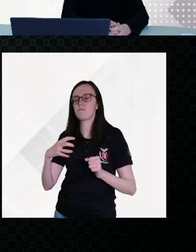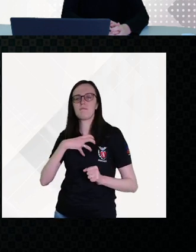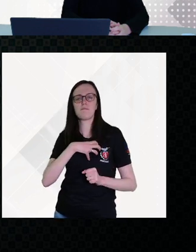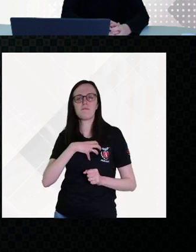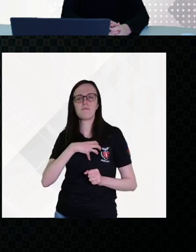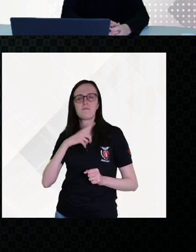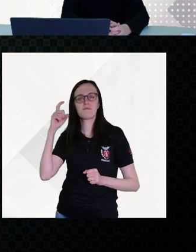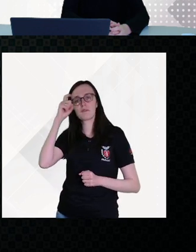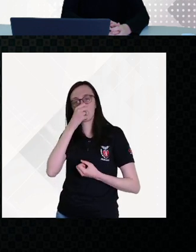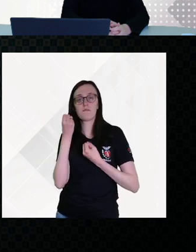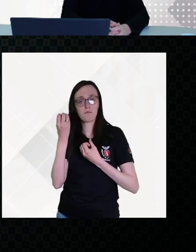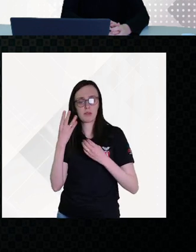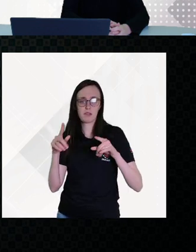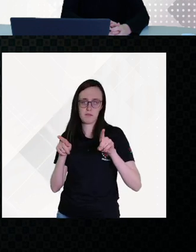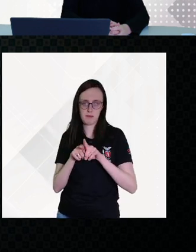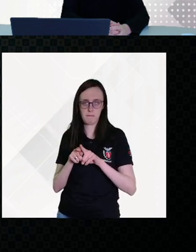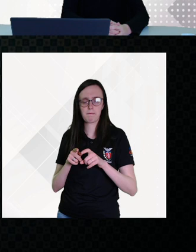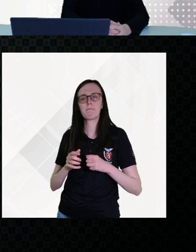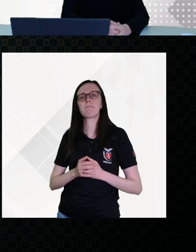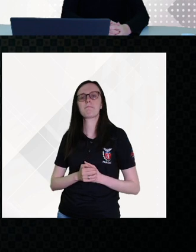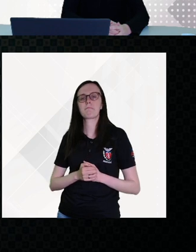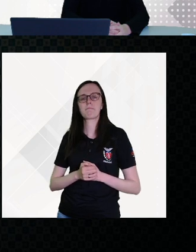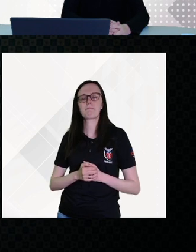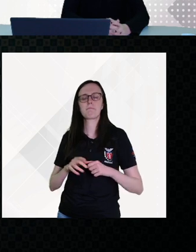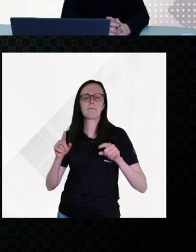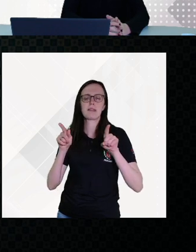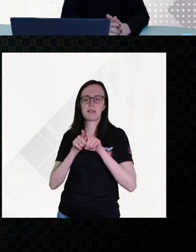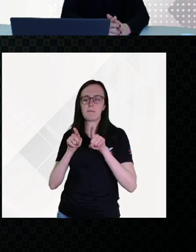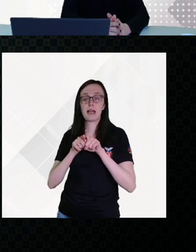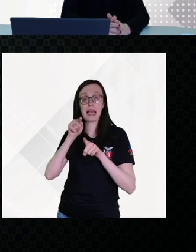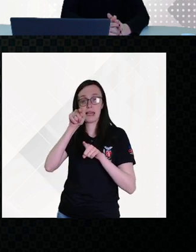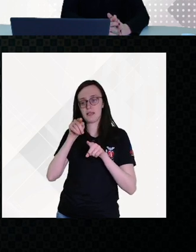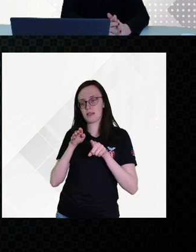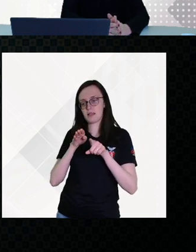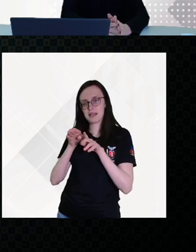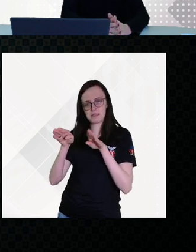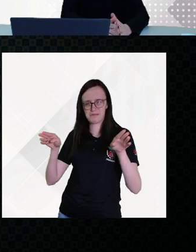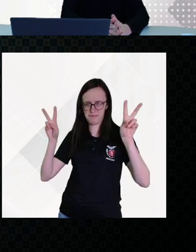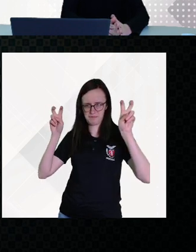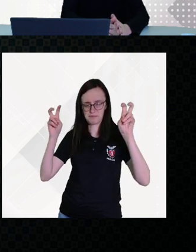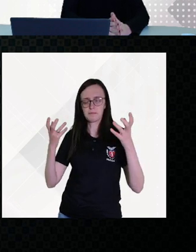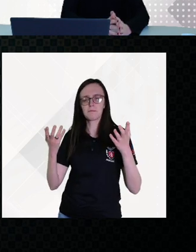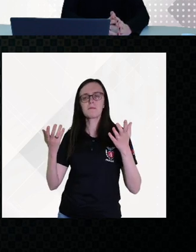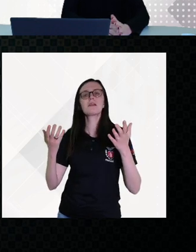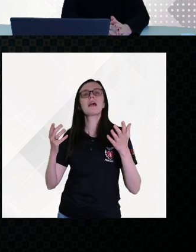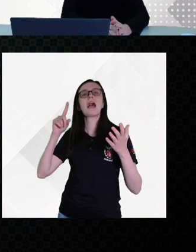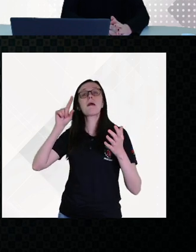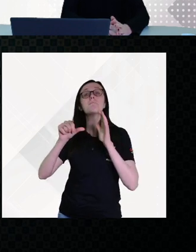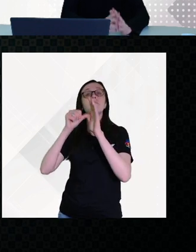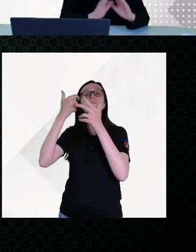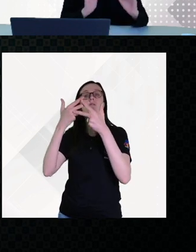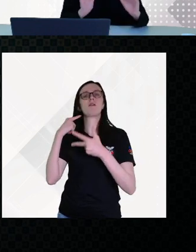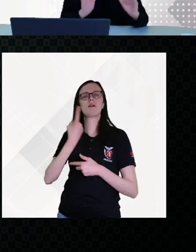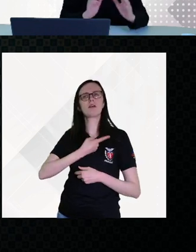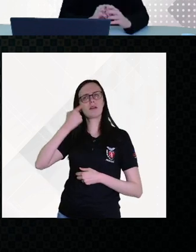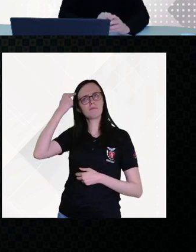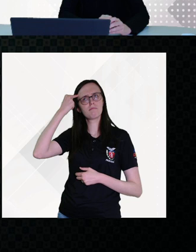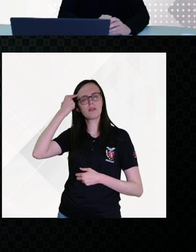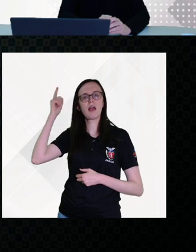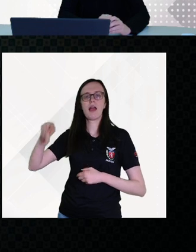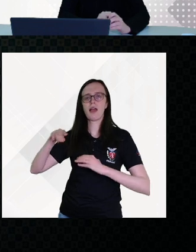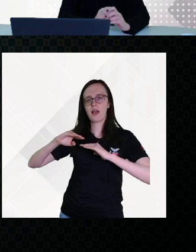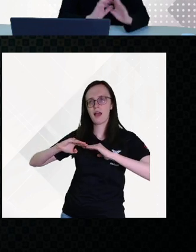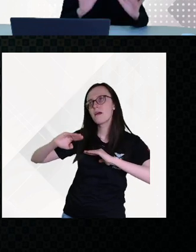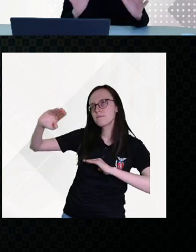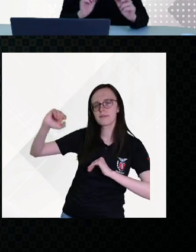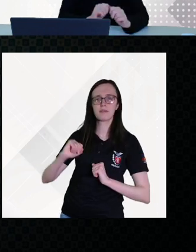de informação, tá? Então, acaba que acessibilidade, ela muitas vezes, a primeira coisa que a gente pensa é rampa,